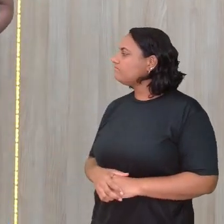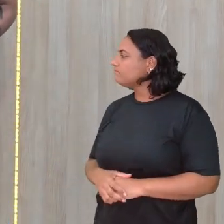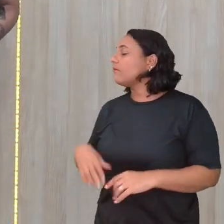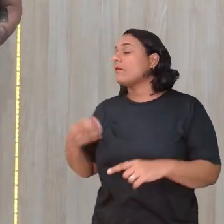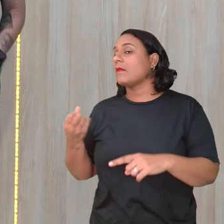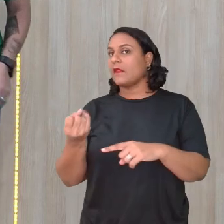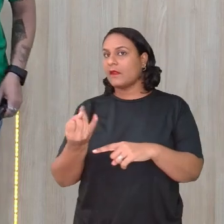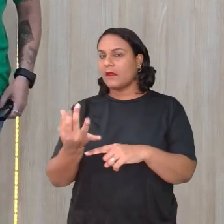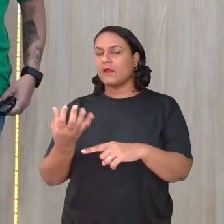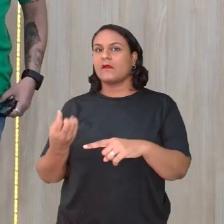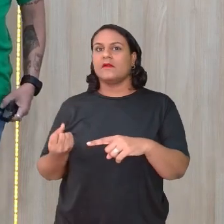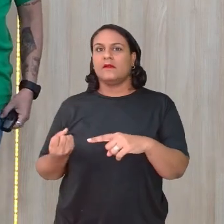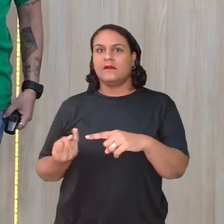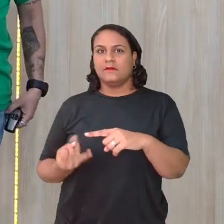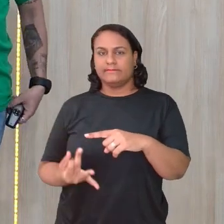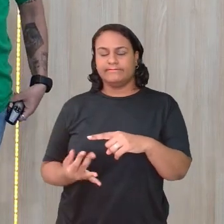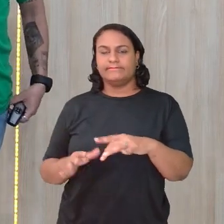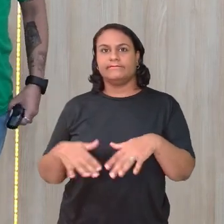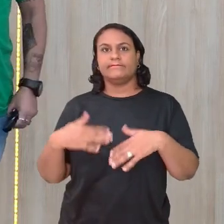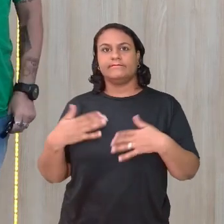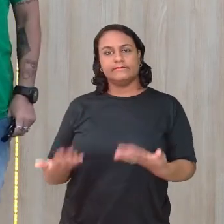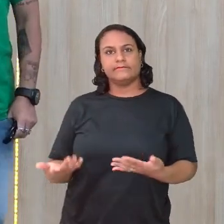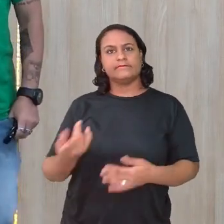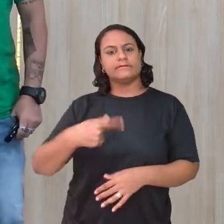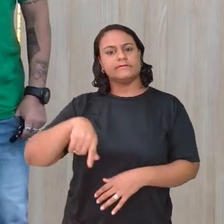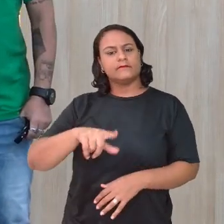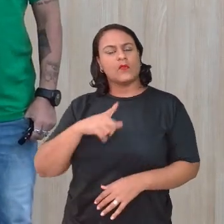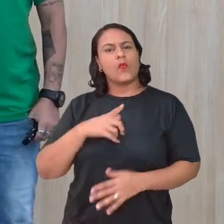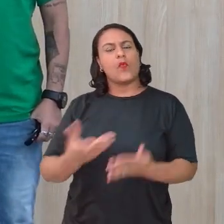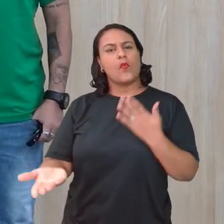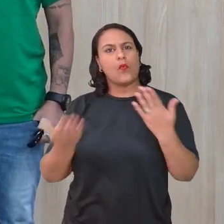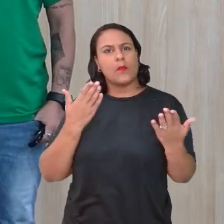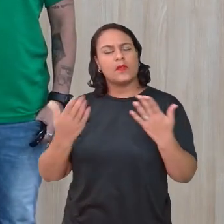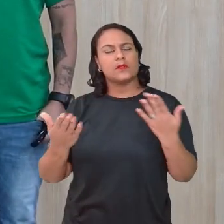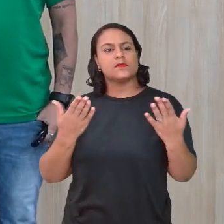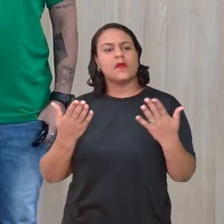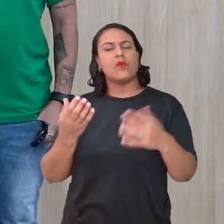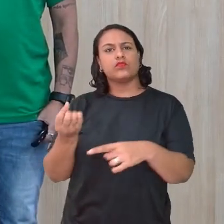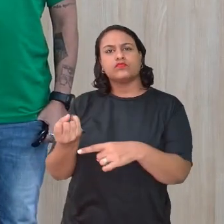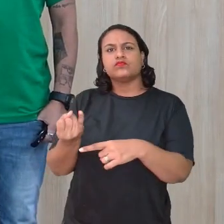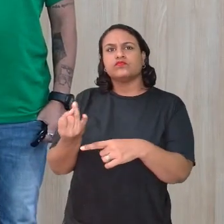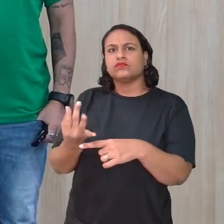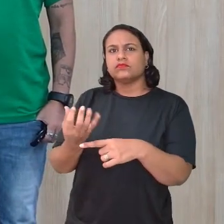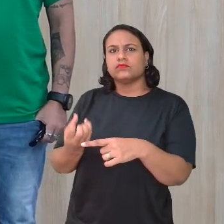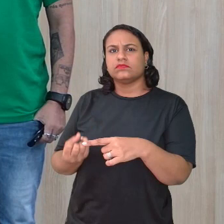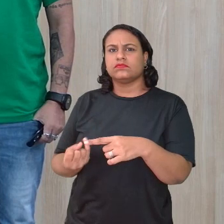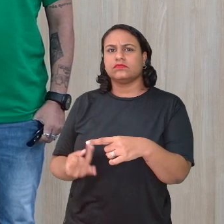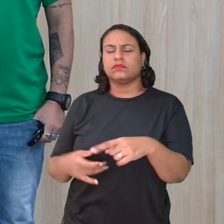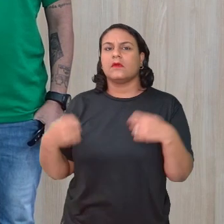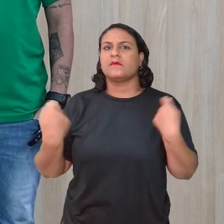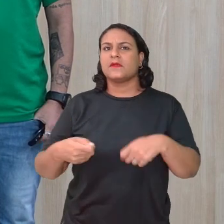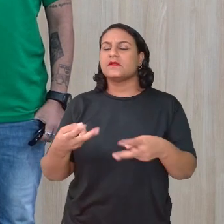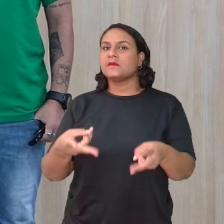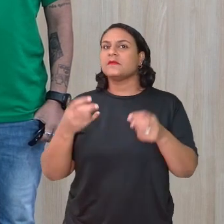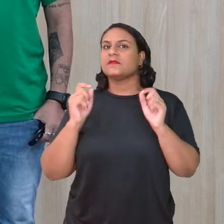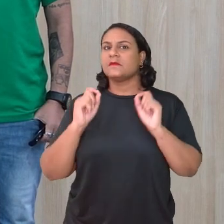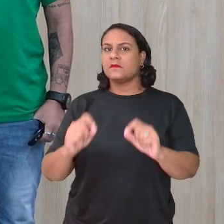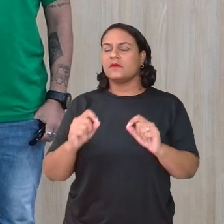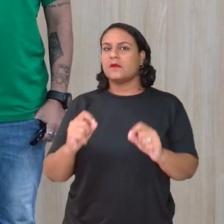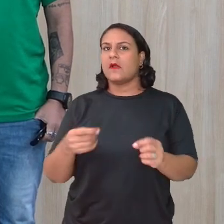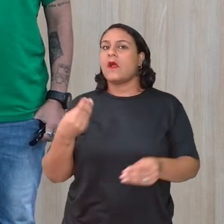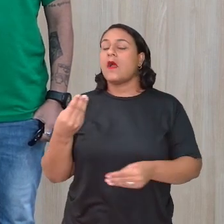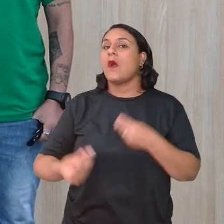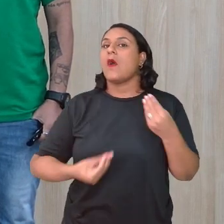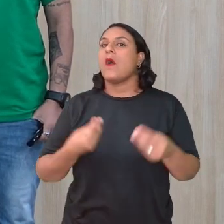de fração. No caso de você ter uma comparação em forma de fração, você precisa observar como é que